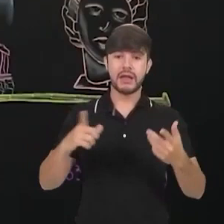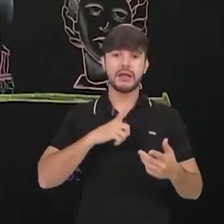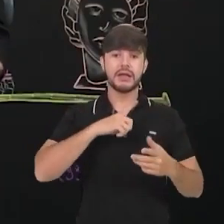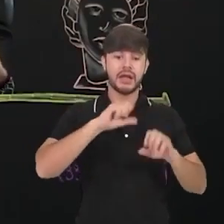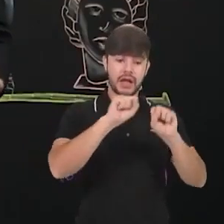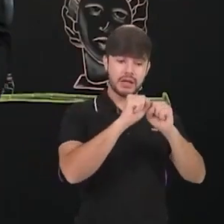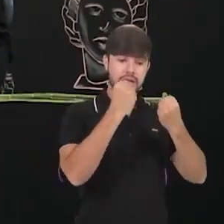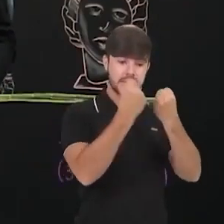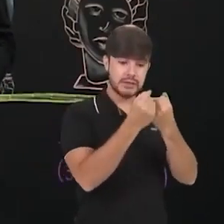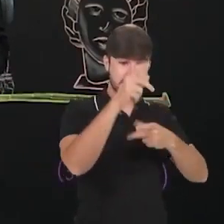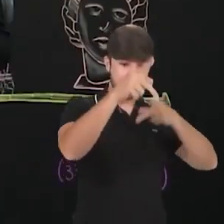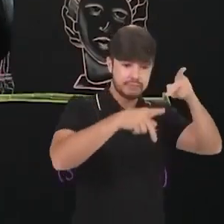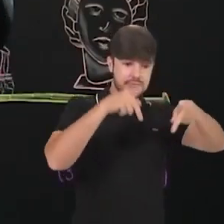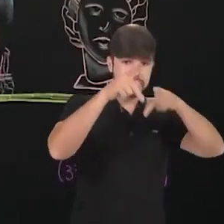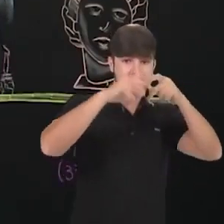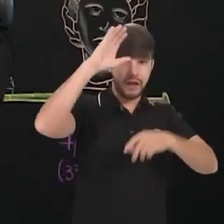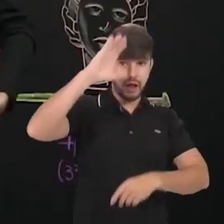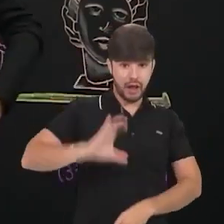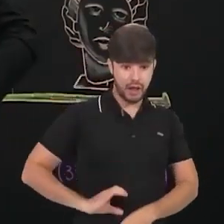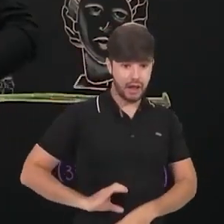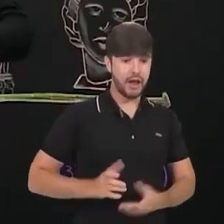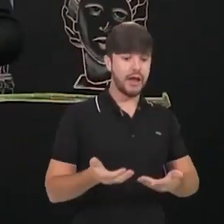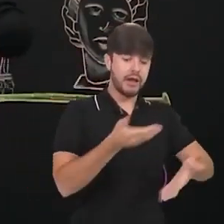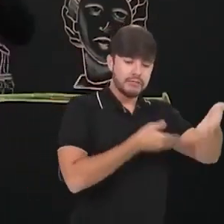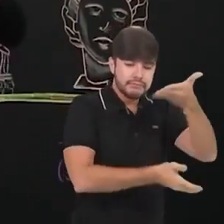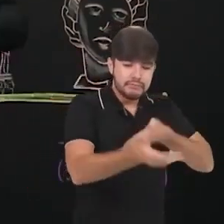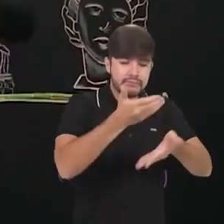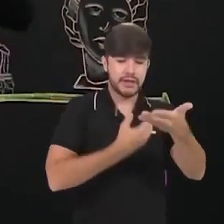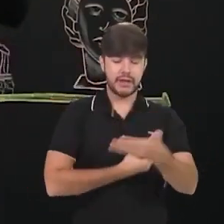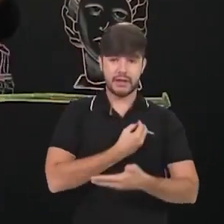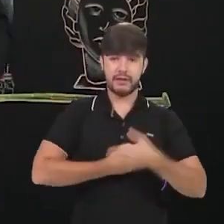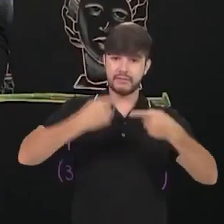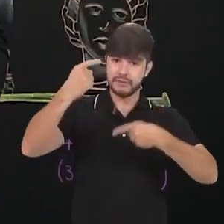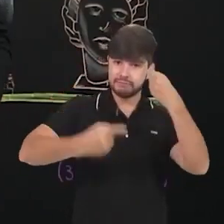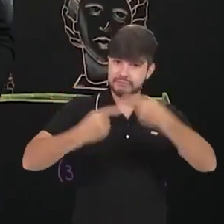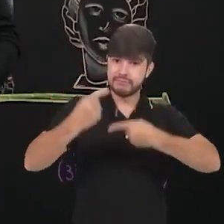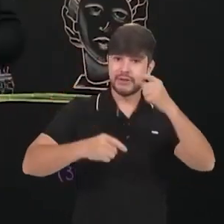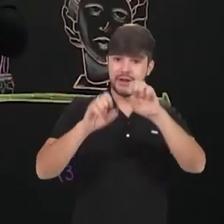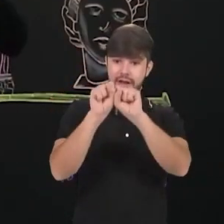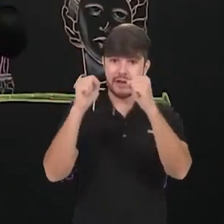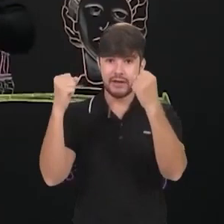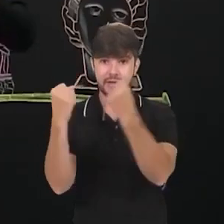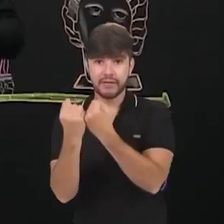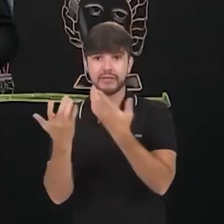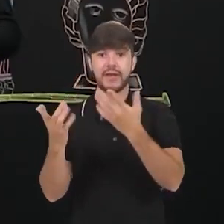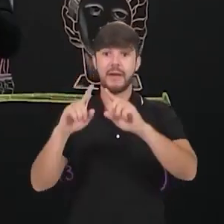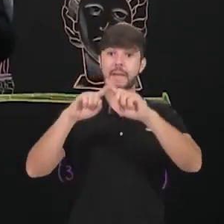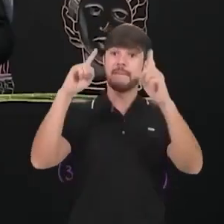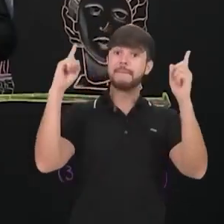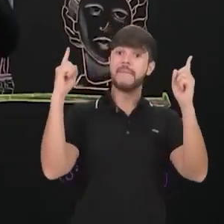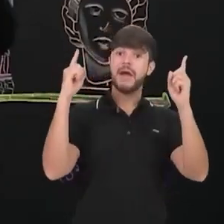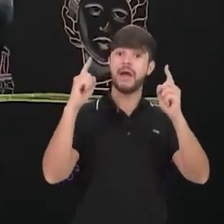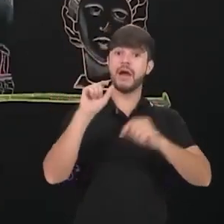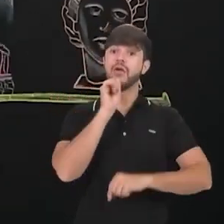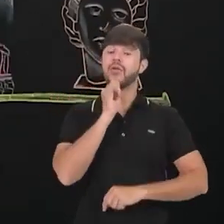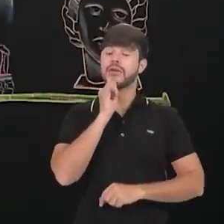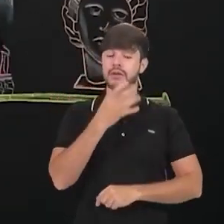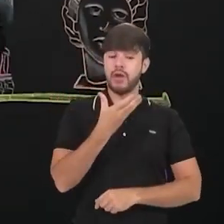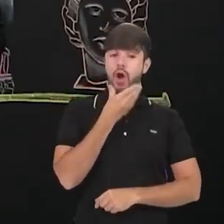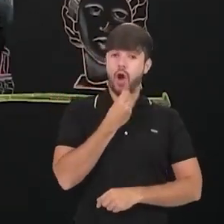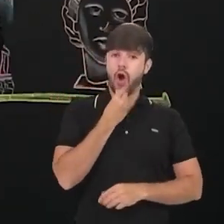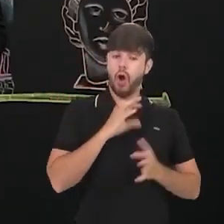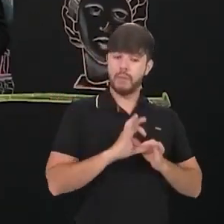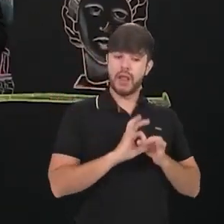faziam parte da vida política, das decisões das coisas daquela comunidade, sobretudo os homens